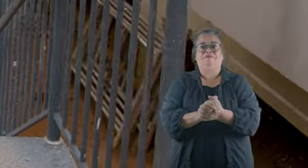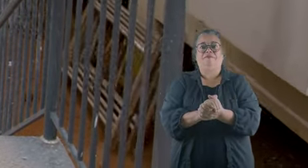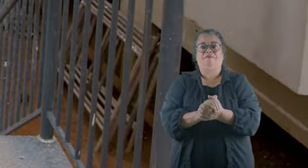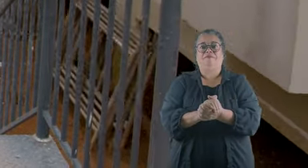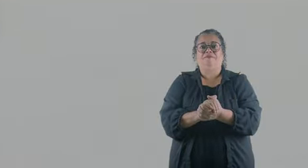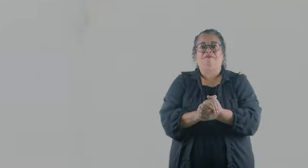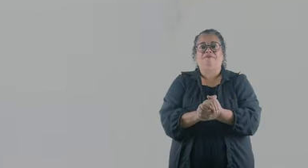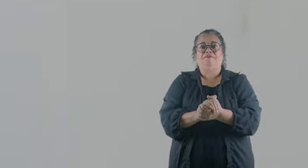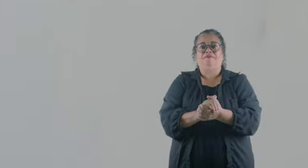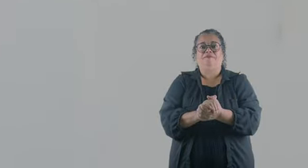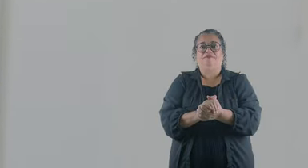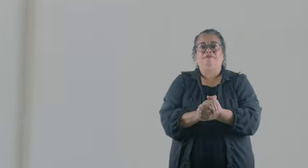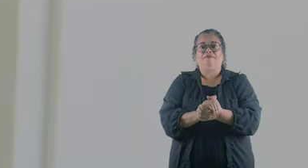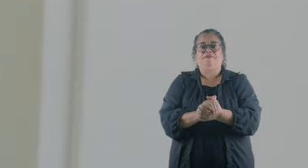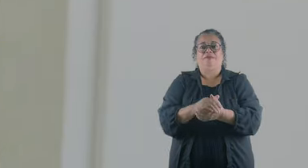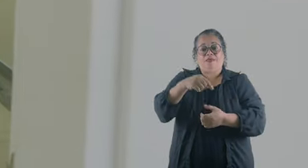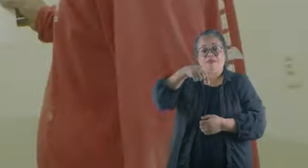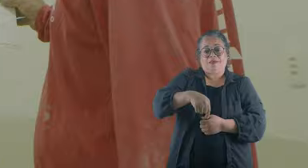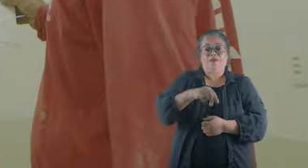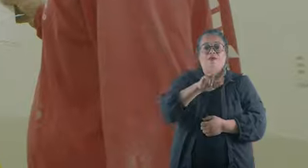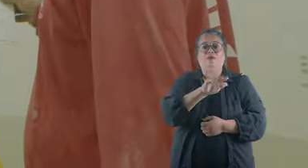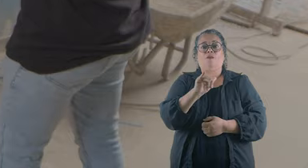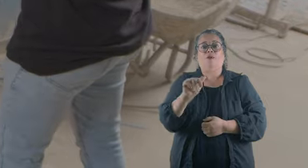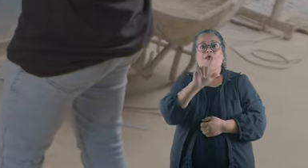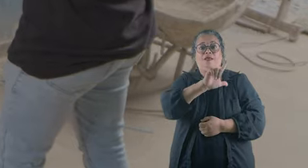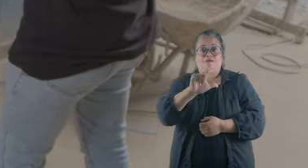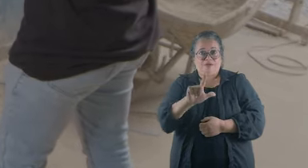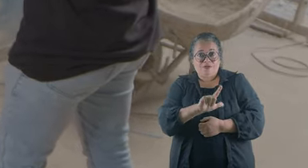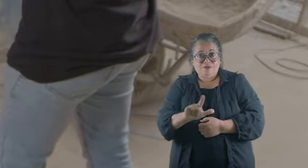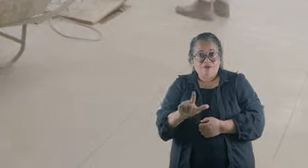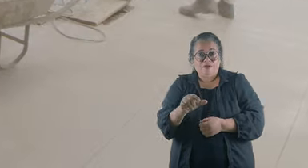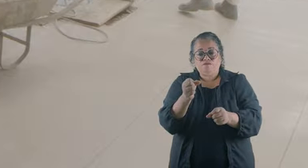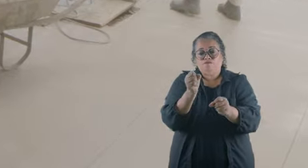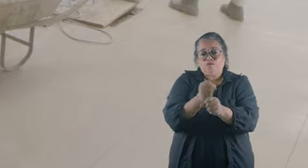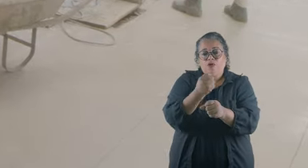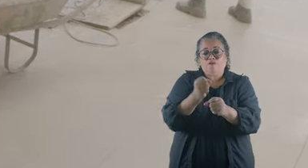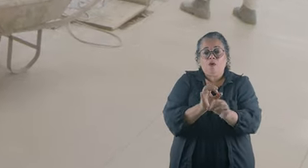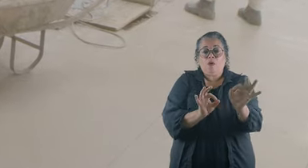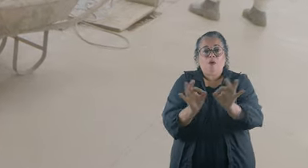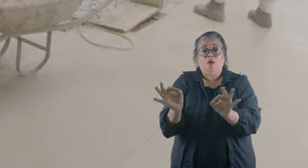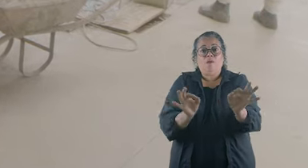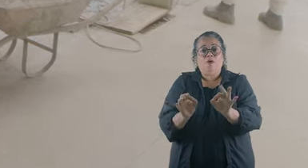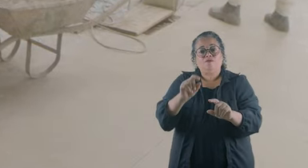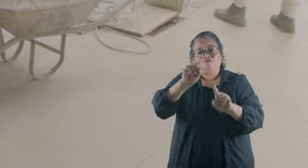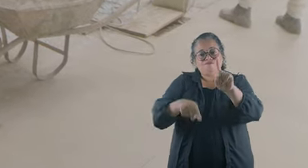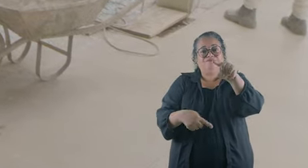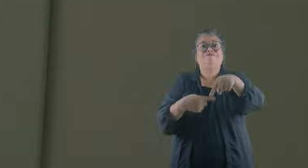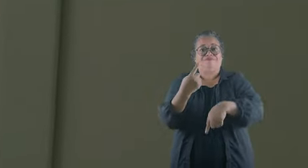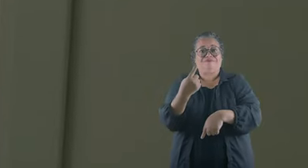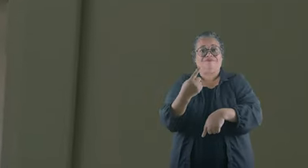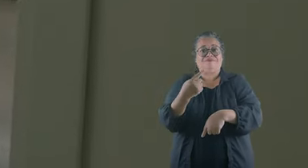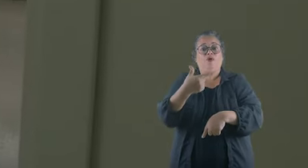será instalado. E aqui na Wailu Resort, as obras de reforma e